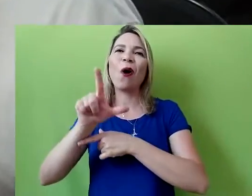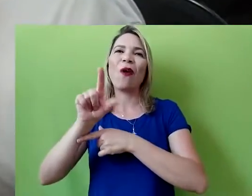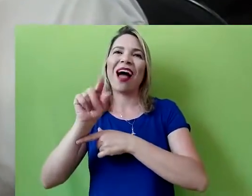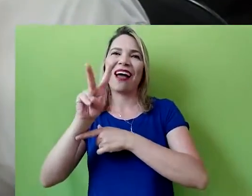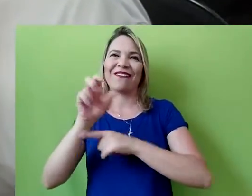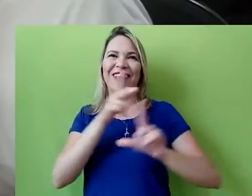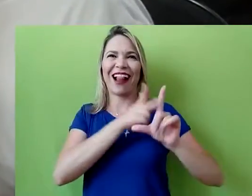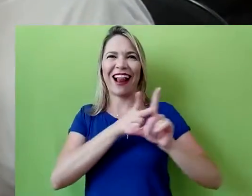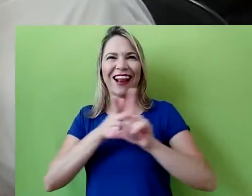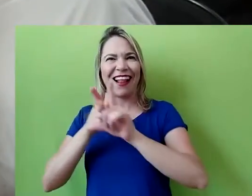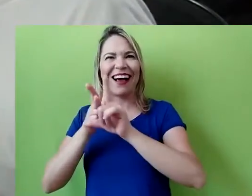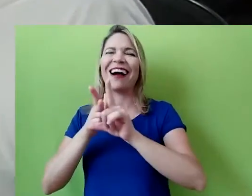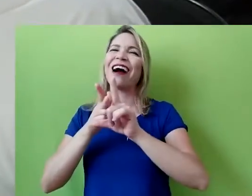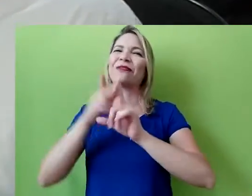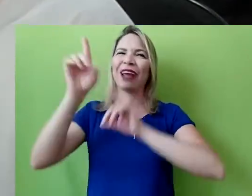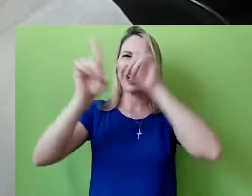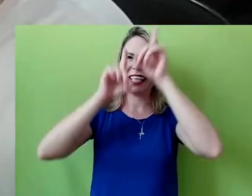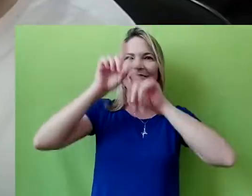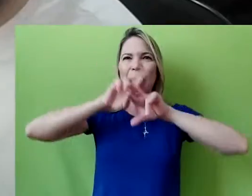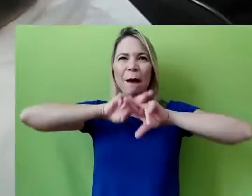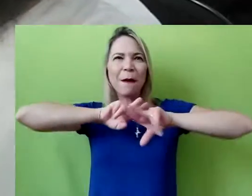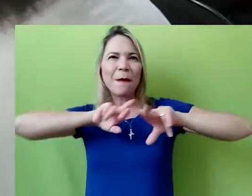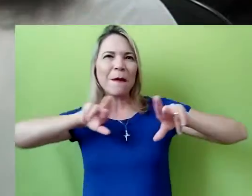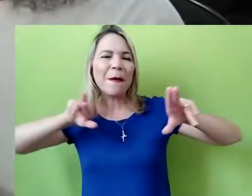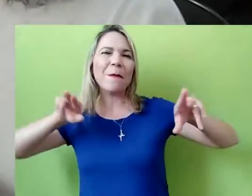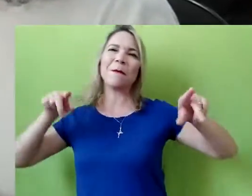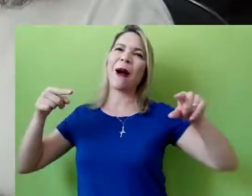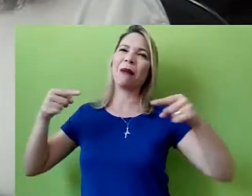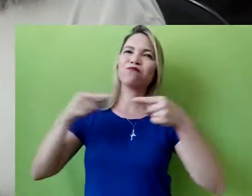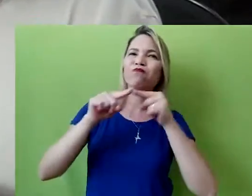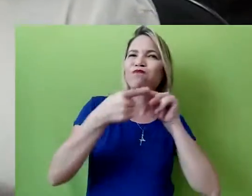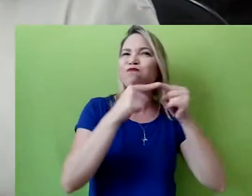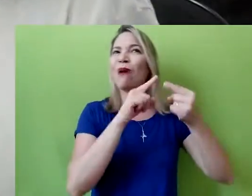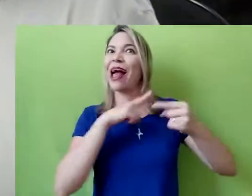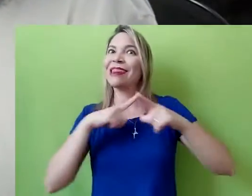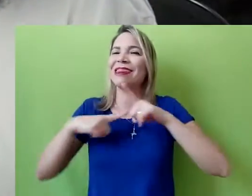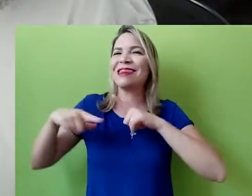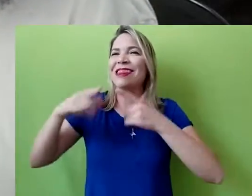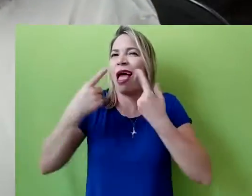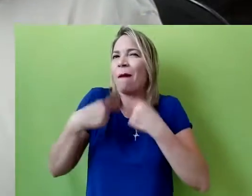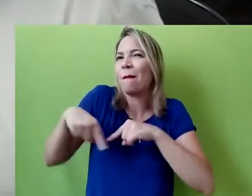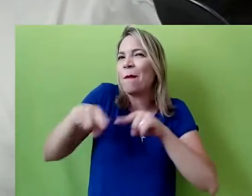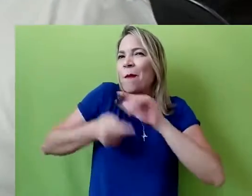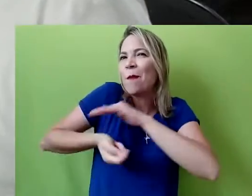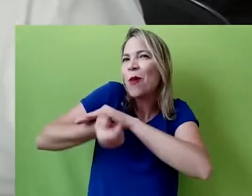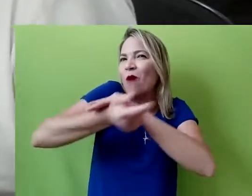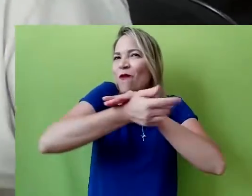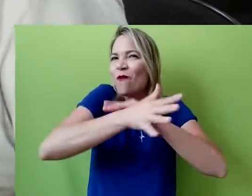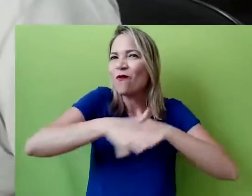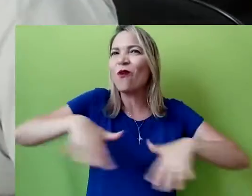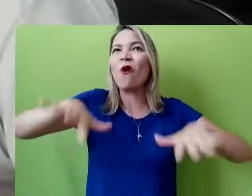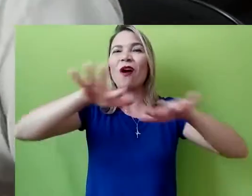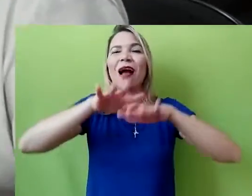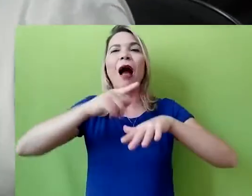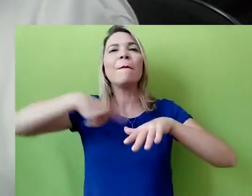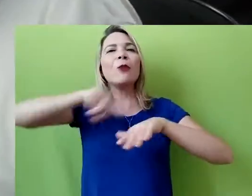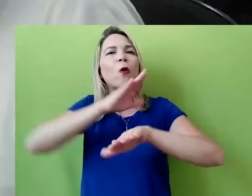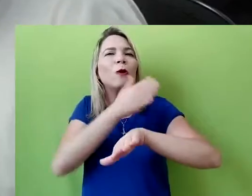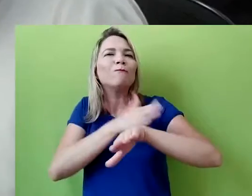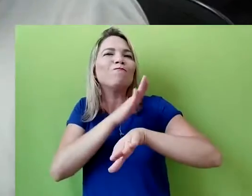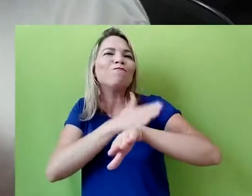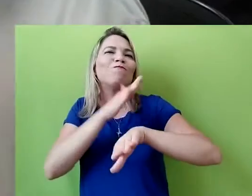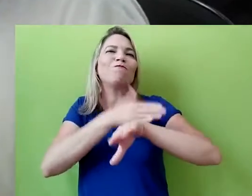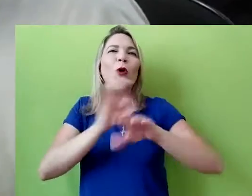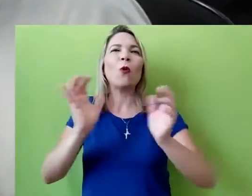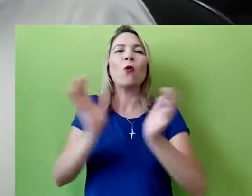lives, com ideias convergentes, divergentes, provocadoras aí para nossa praxis,